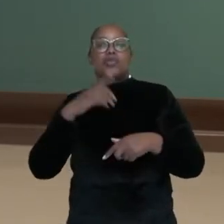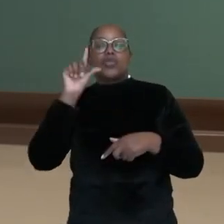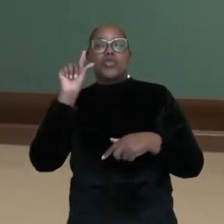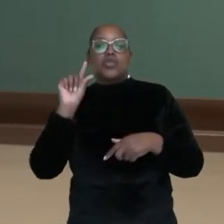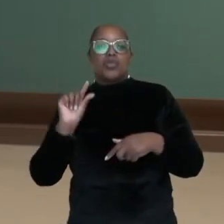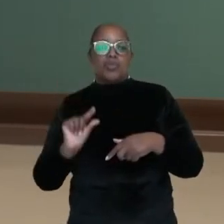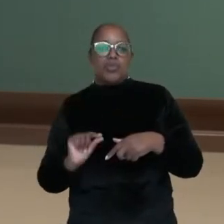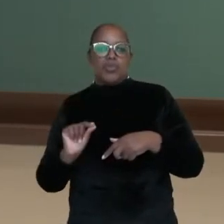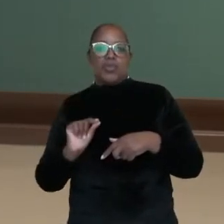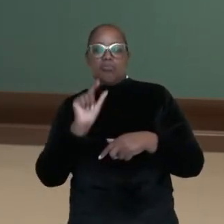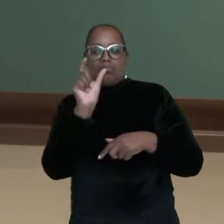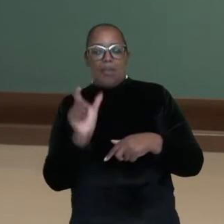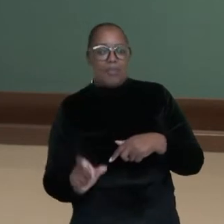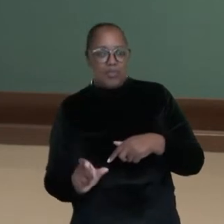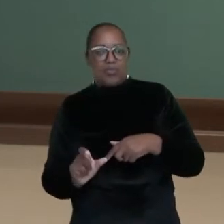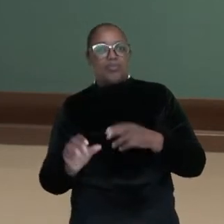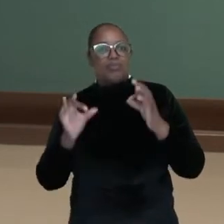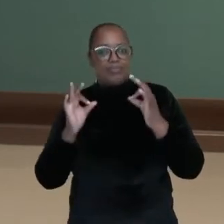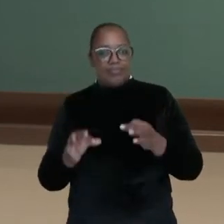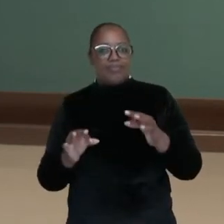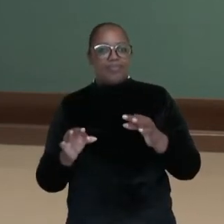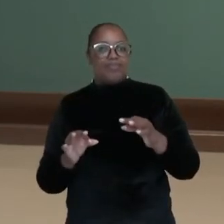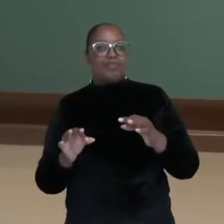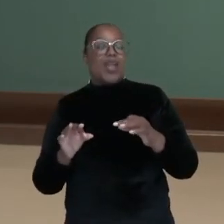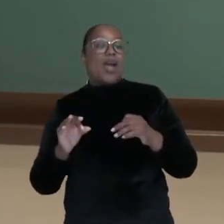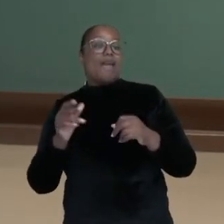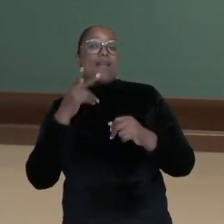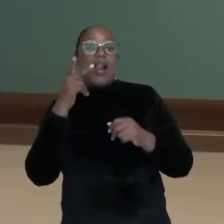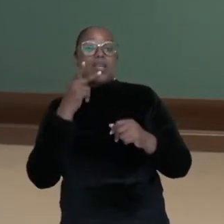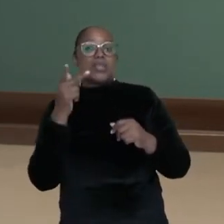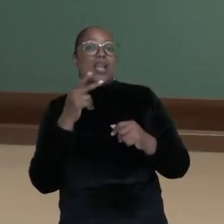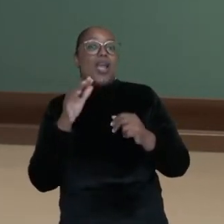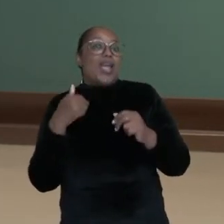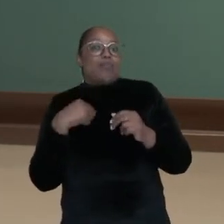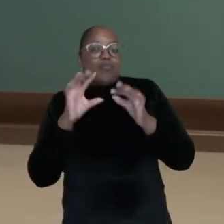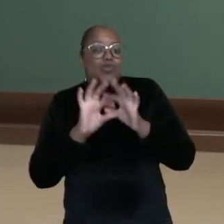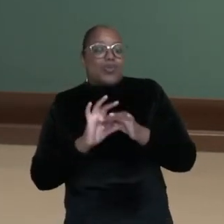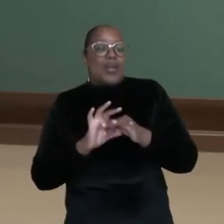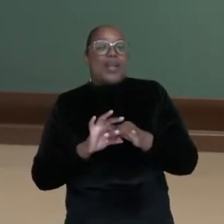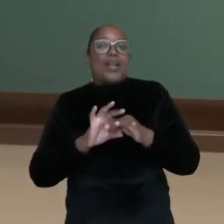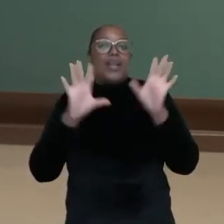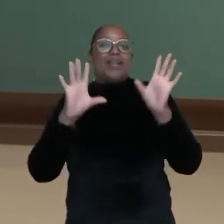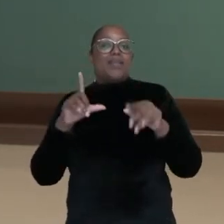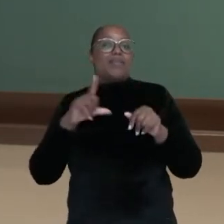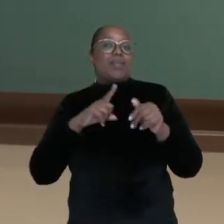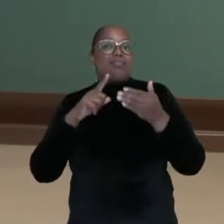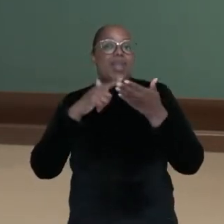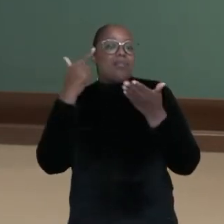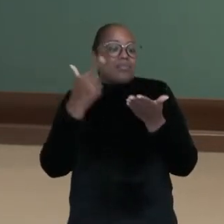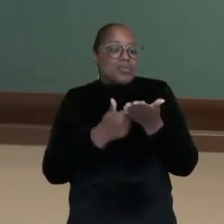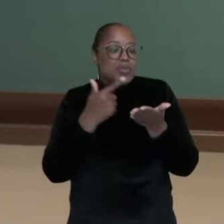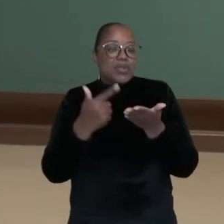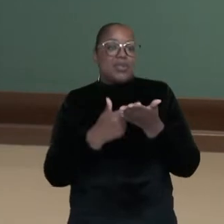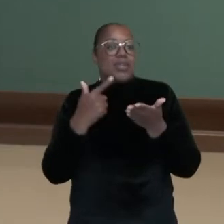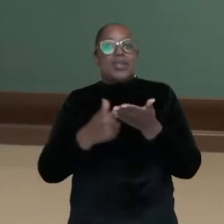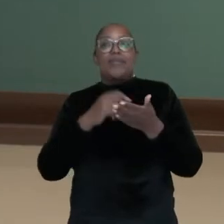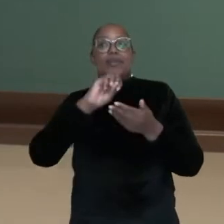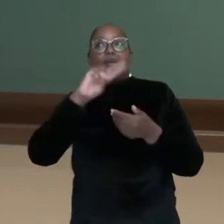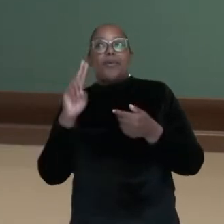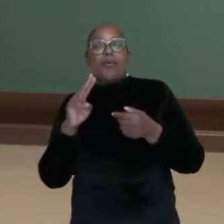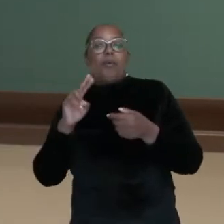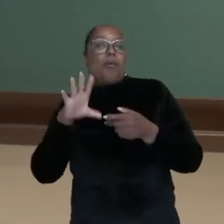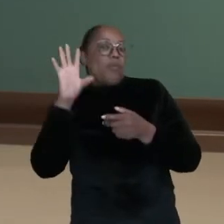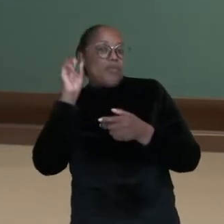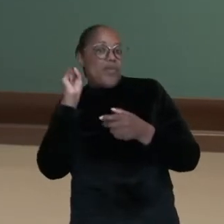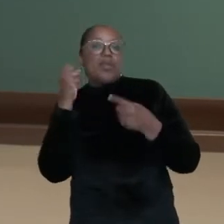possibilidade do indivíduo. Eu não sou livre para ter acesso a outras culturas, escutar outras músicas, que meu